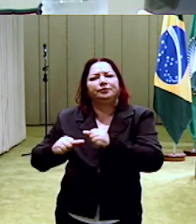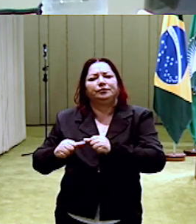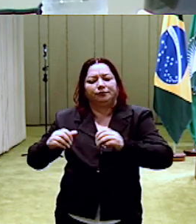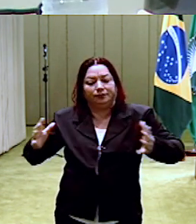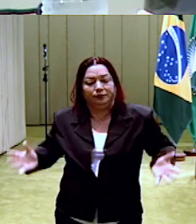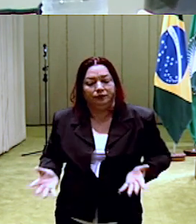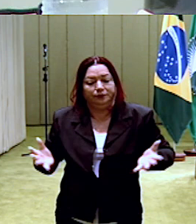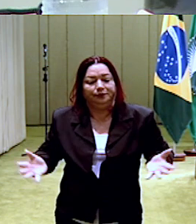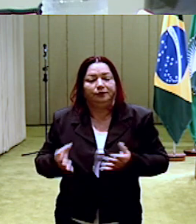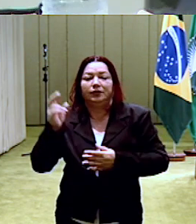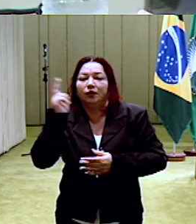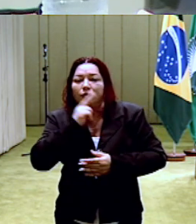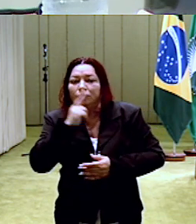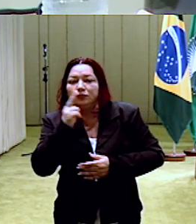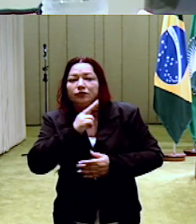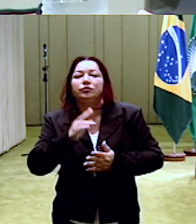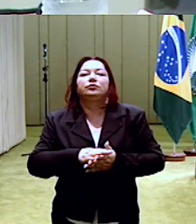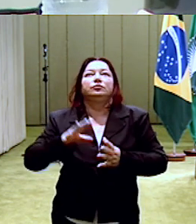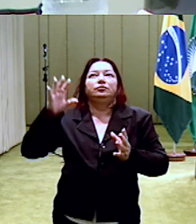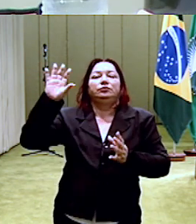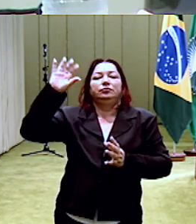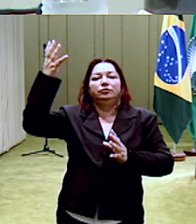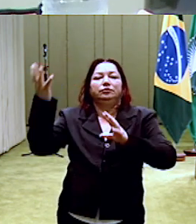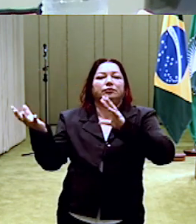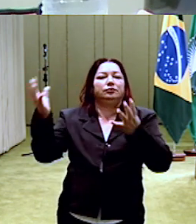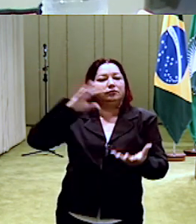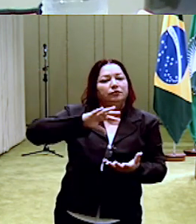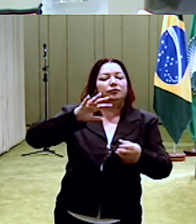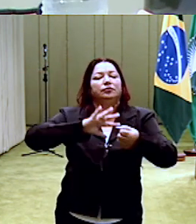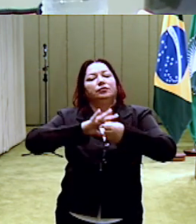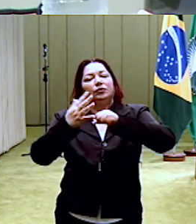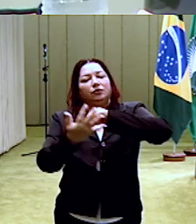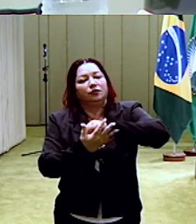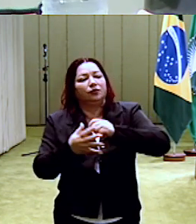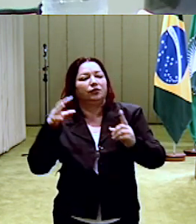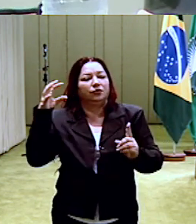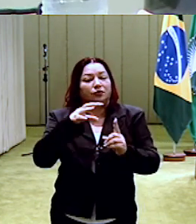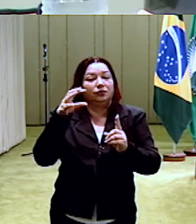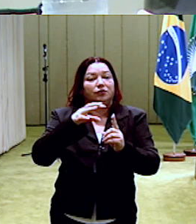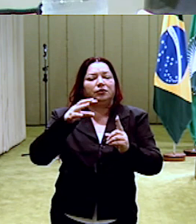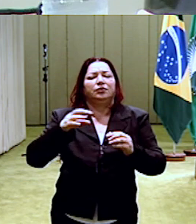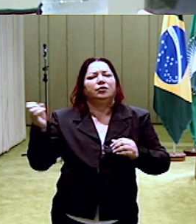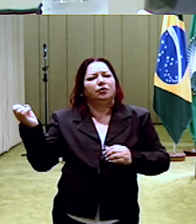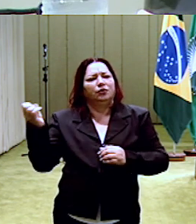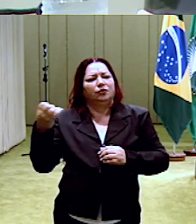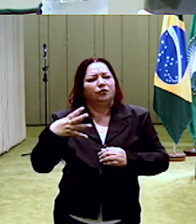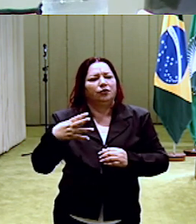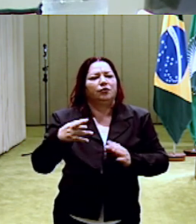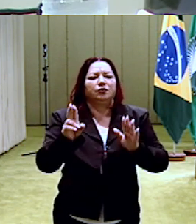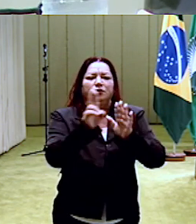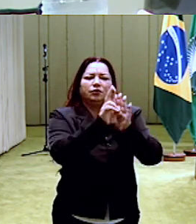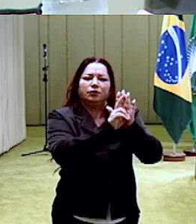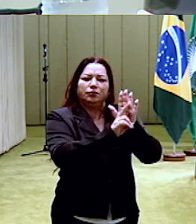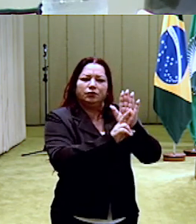pela emergência climática, pelas transformações causadas pela pandemia da Covid-19 e pelo surgimento de um novo regime internacional